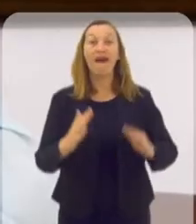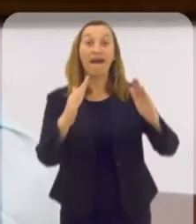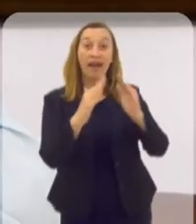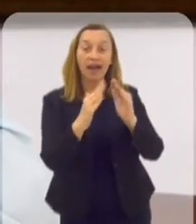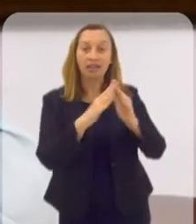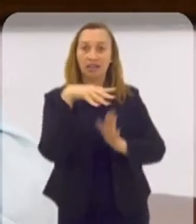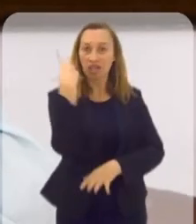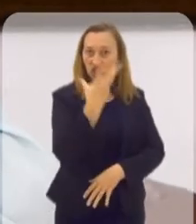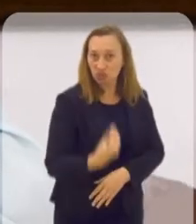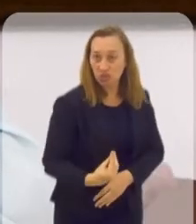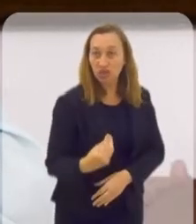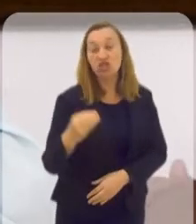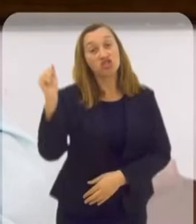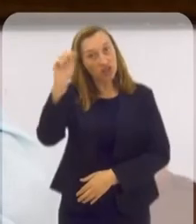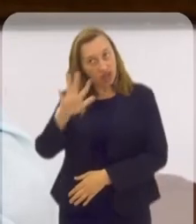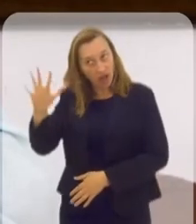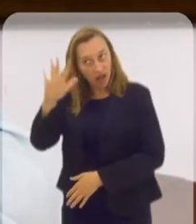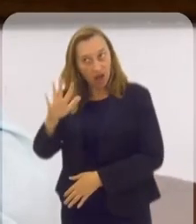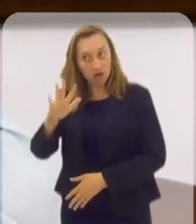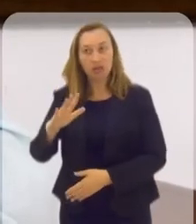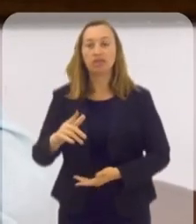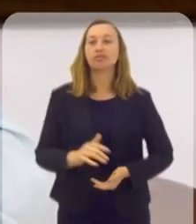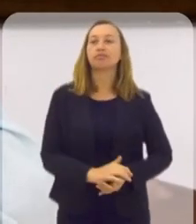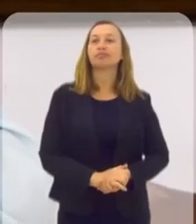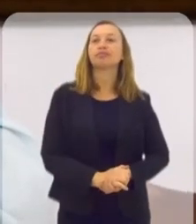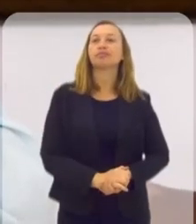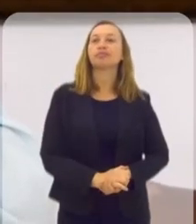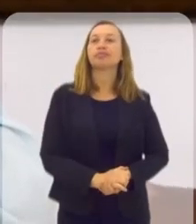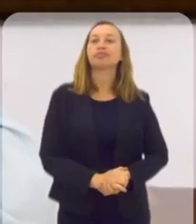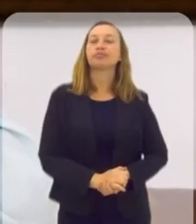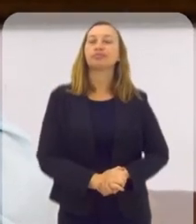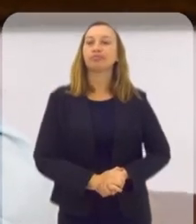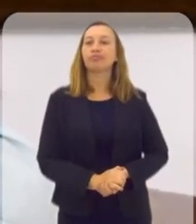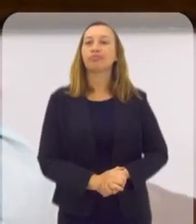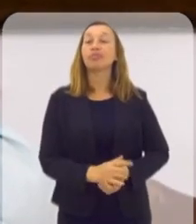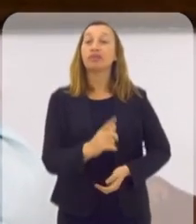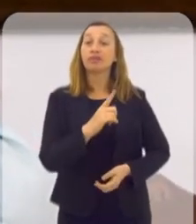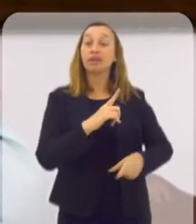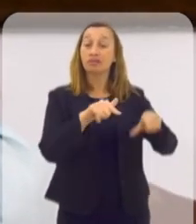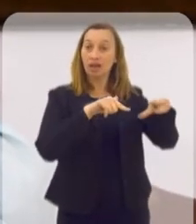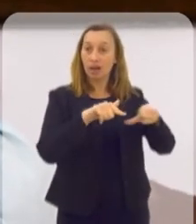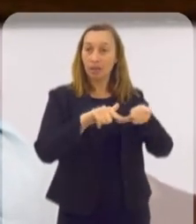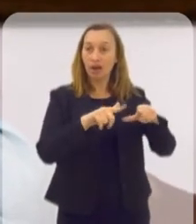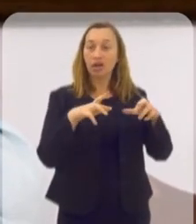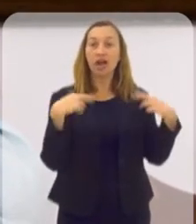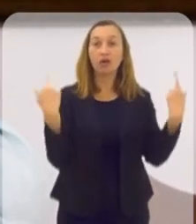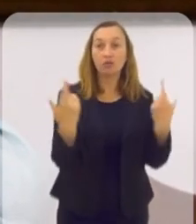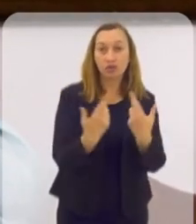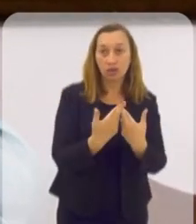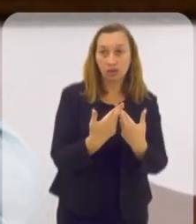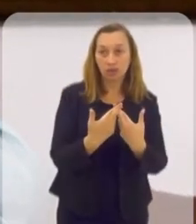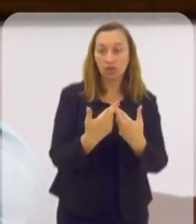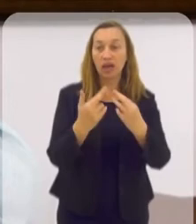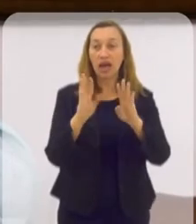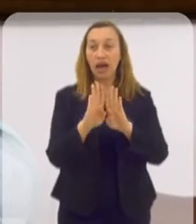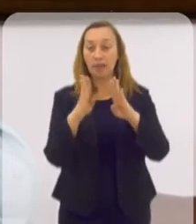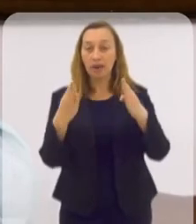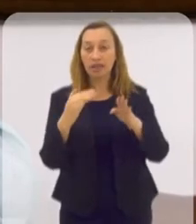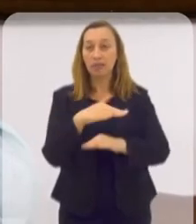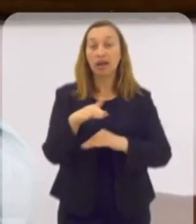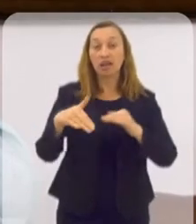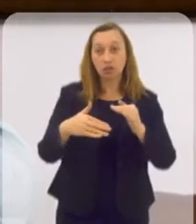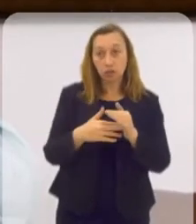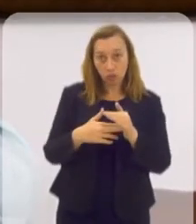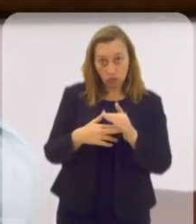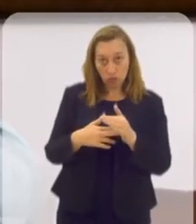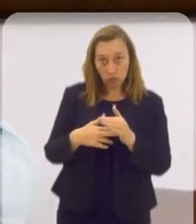Então, a casa espírita, de um modo geral, ela é composta por trabalhos como reunião pública,